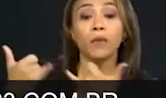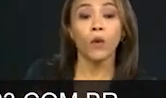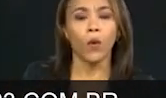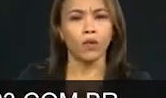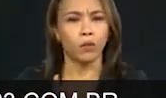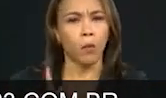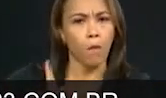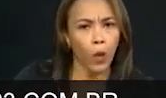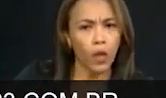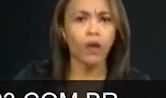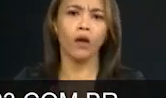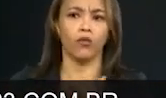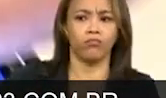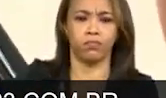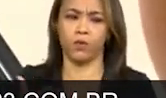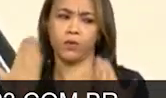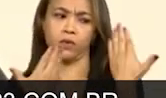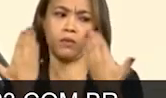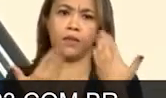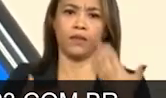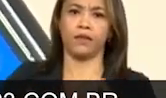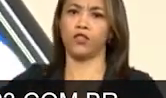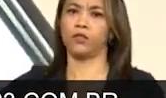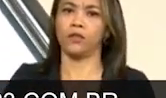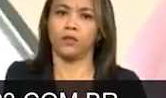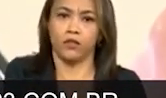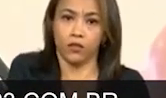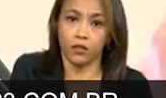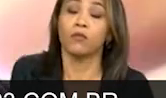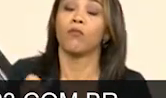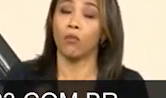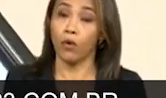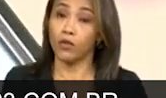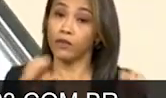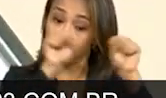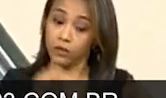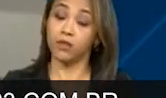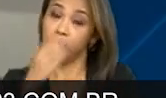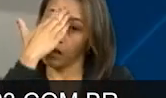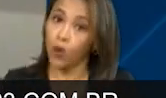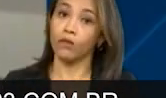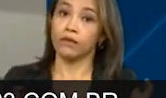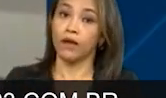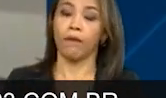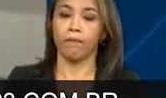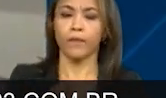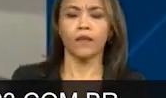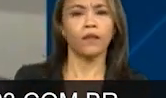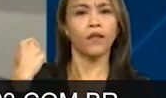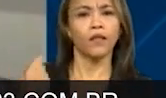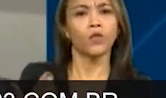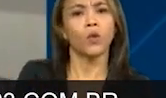bloqueio de transações consideradas suspeitas poderiam fazer o sistema ainda mais confiável desde o início da